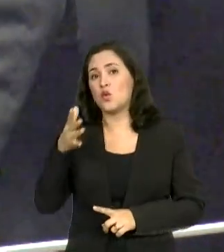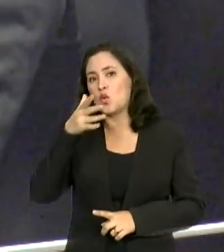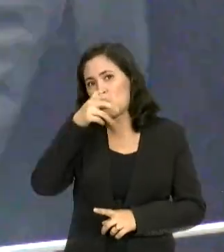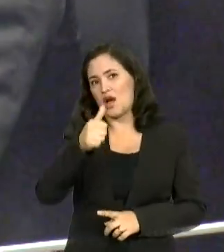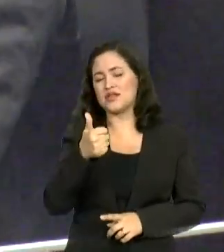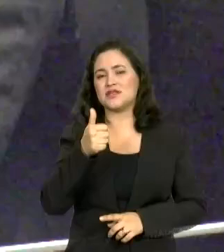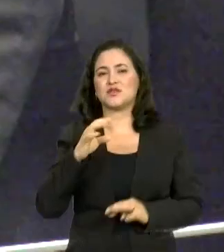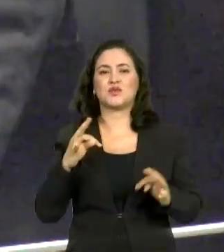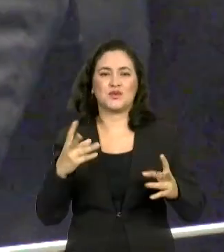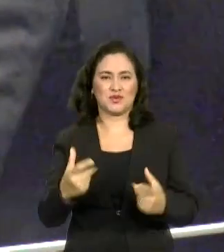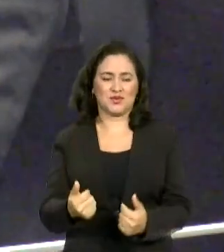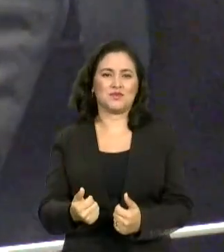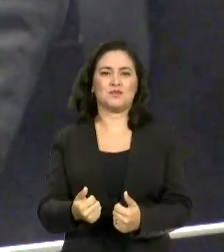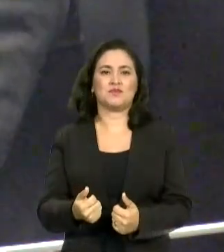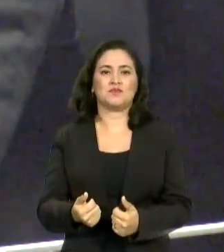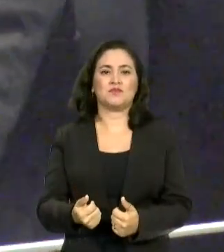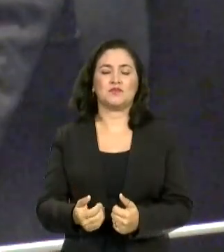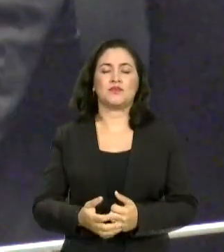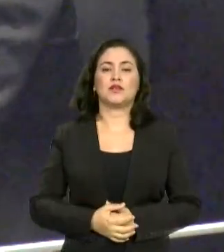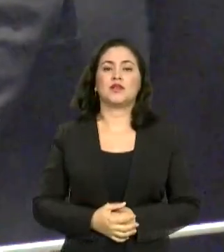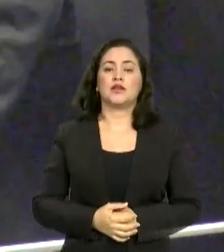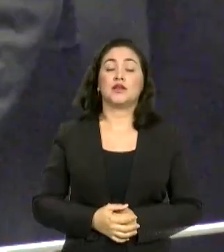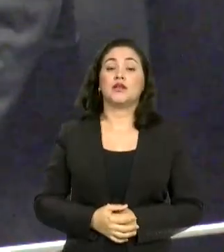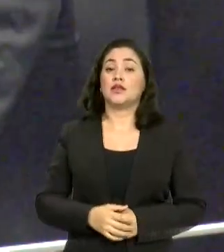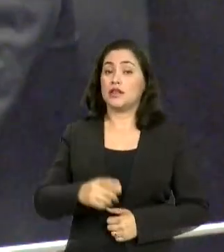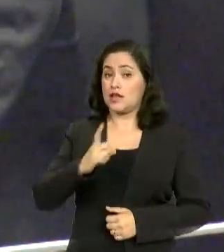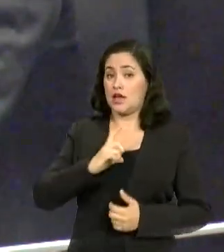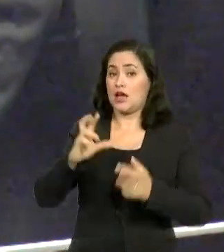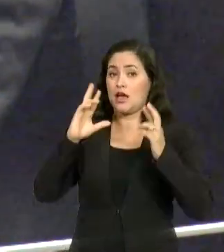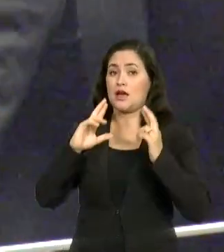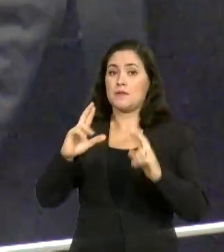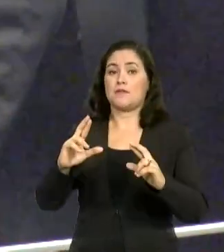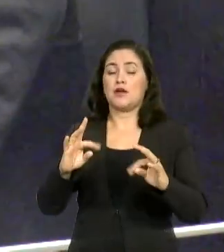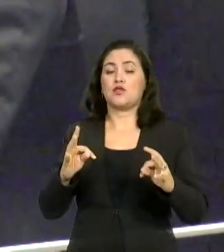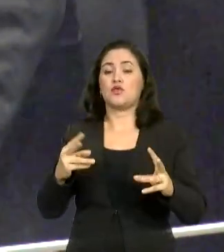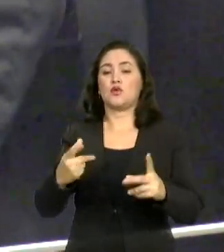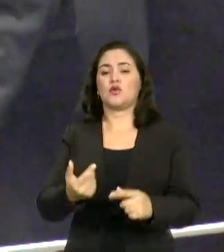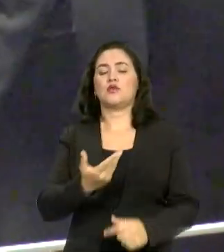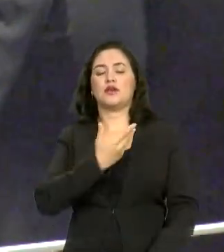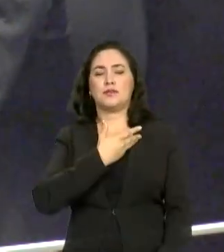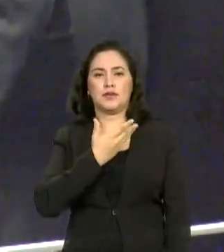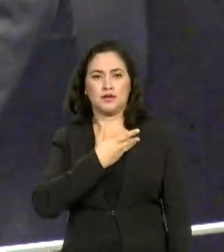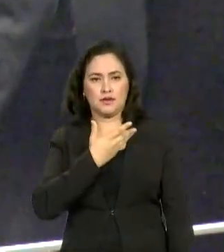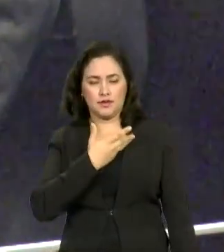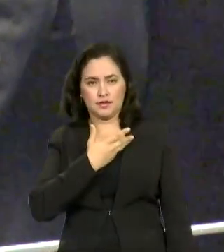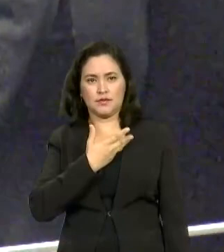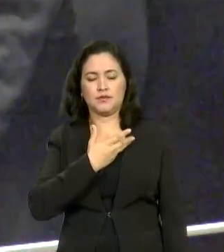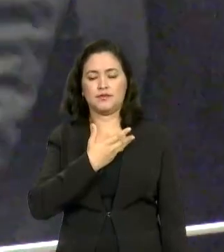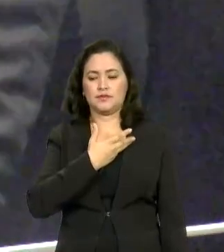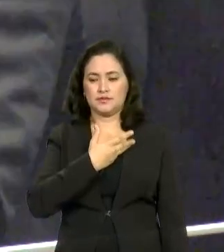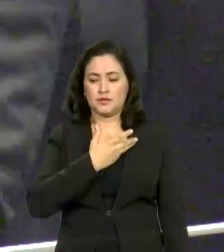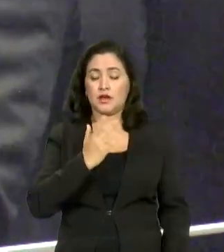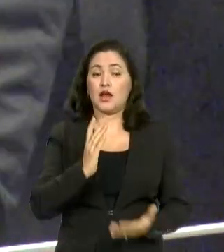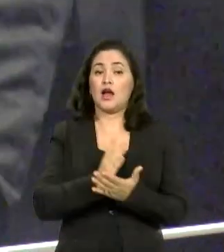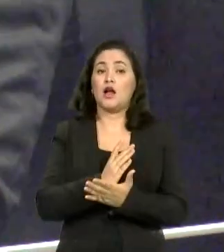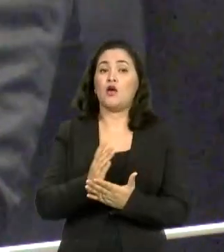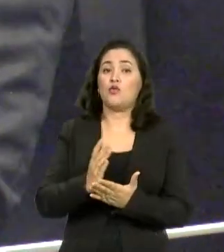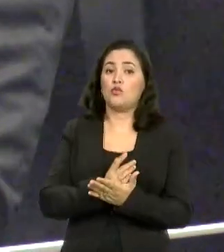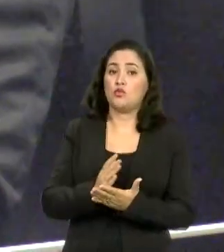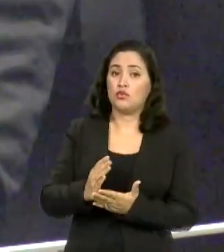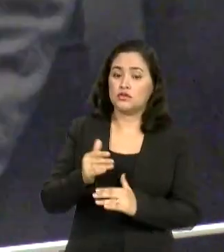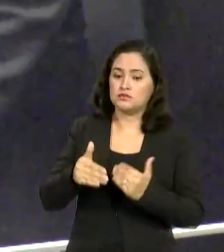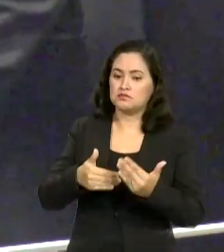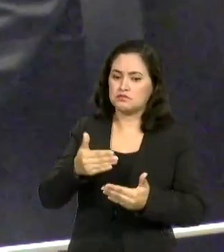respeito de todos os seus colegas aqui. Muitos deles, colegas, e muitos se tornaram seus amigos.